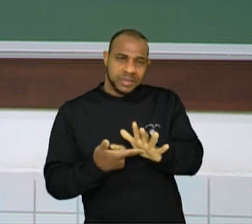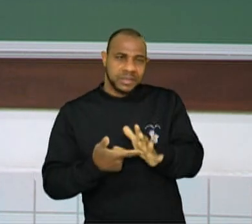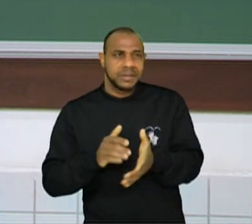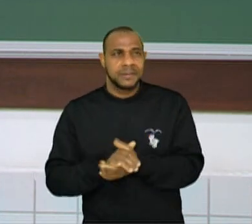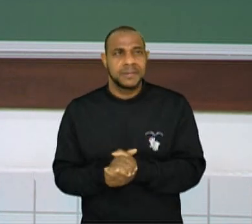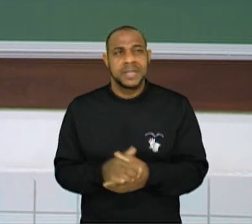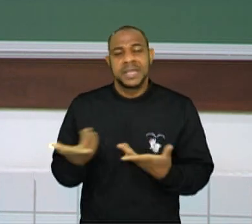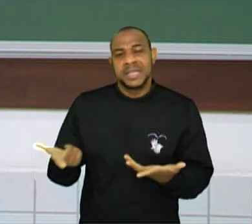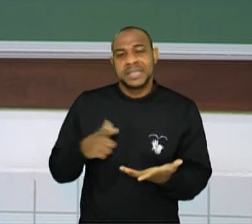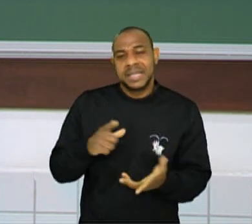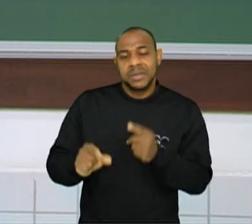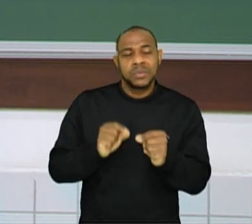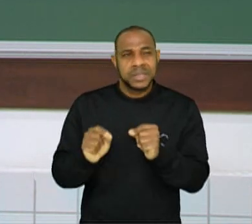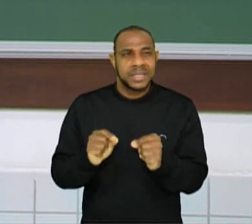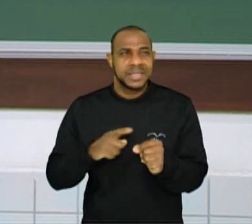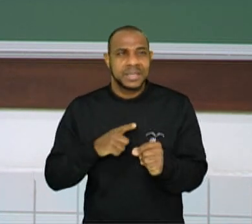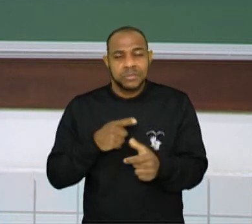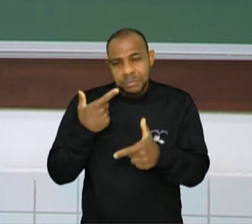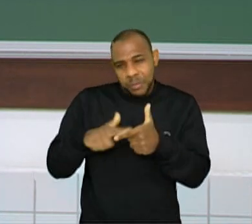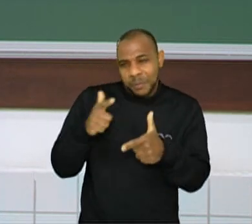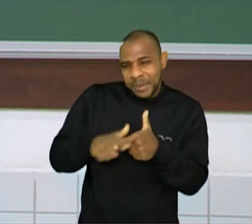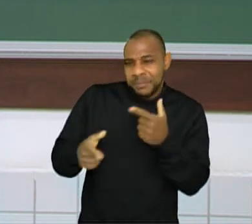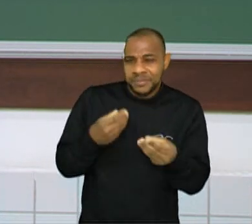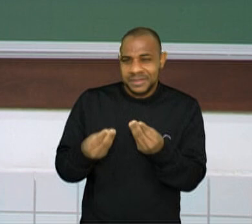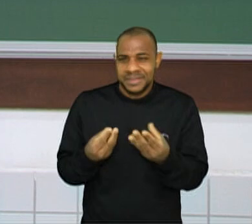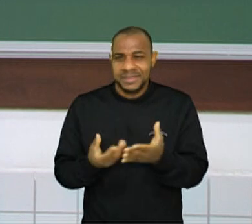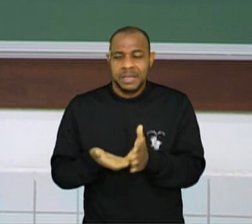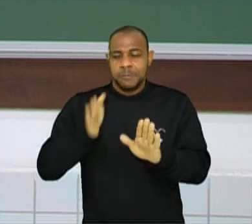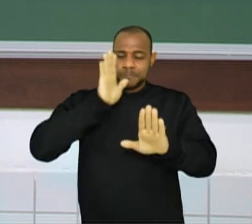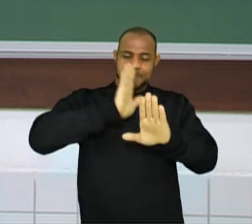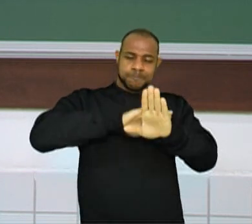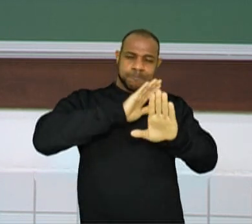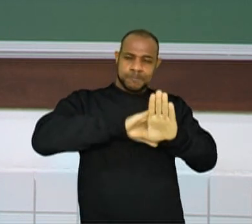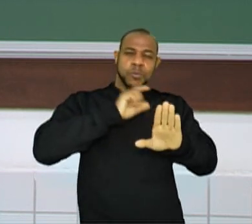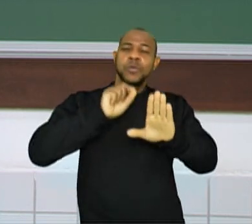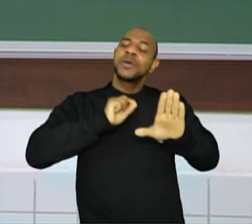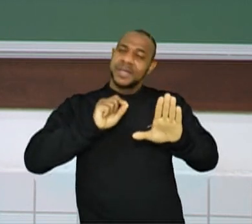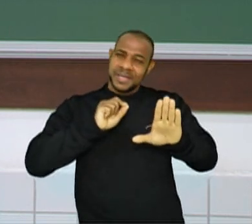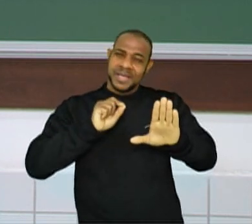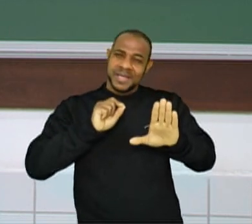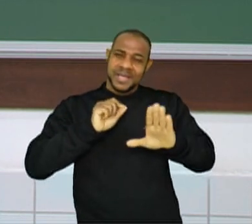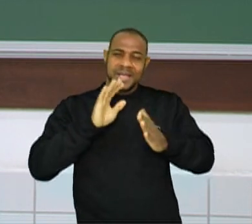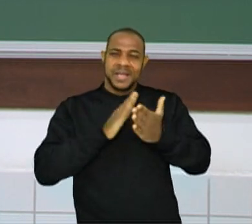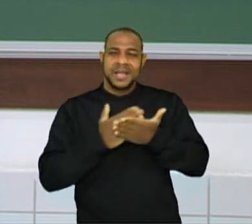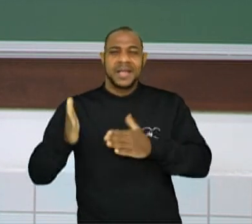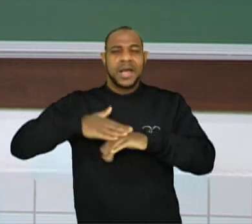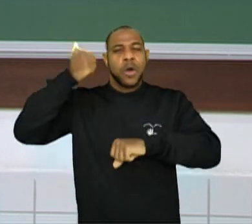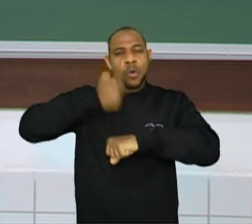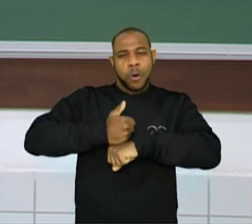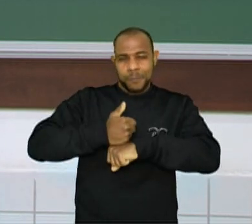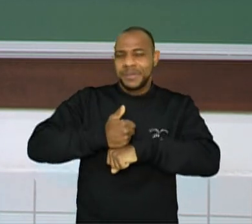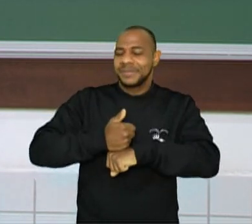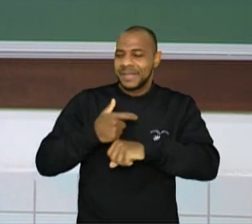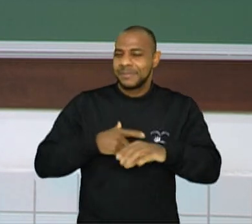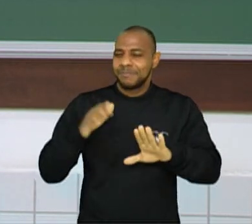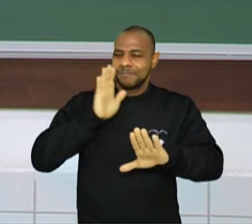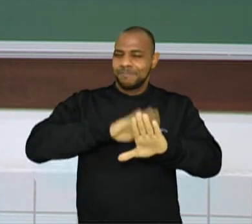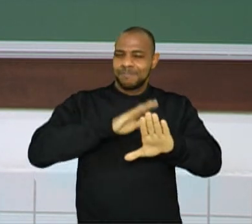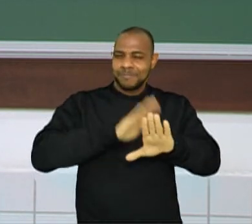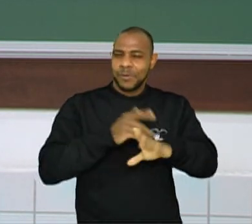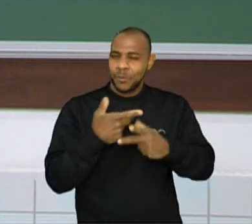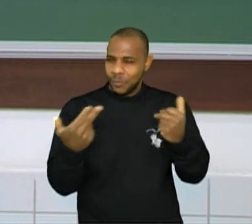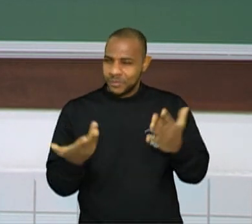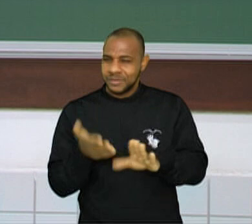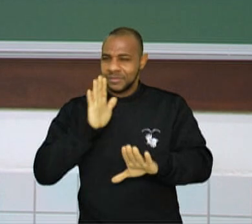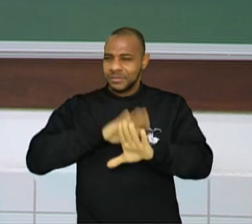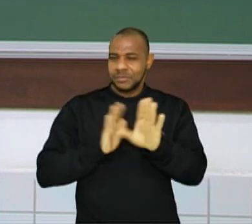há motivos escusos, sempre há segundas intenções por trás de um golpe. No final das contas, os militares já haviam tentado